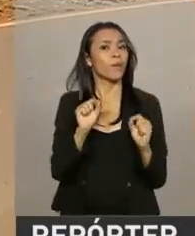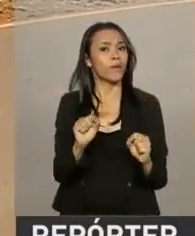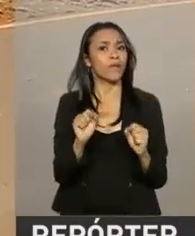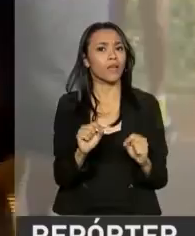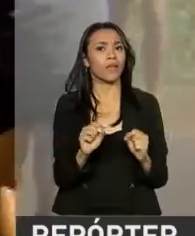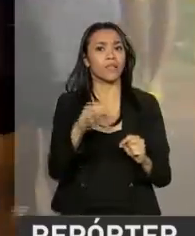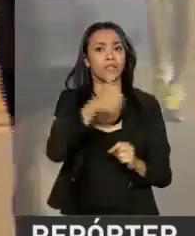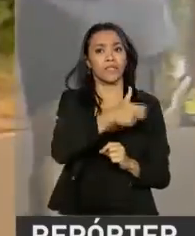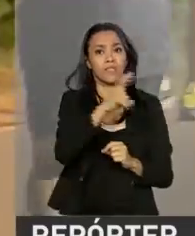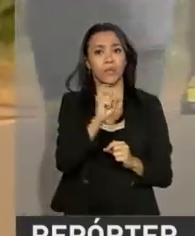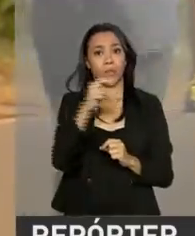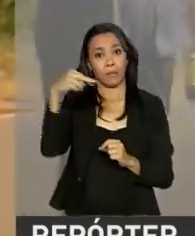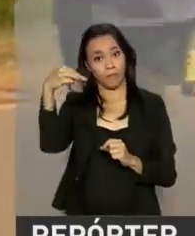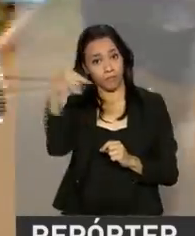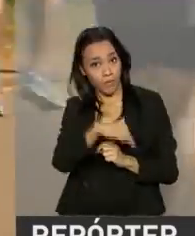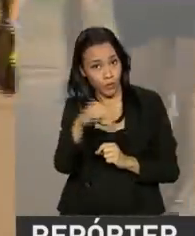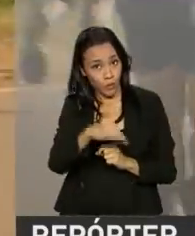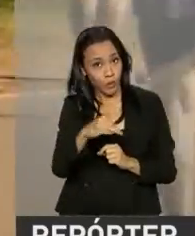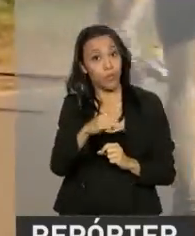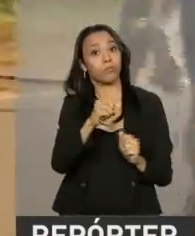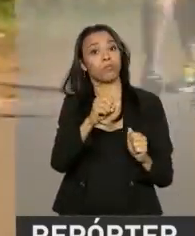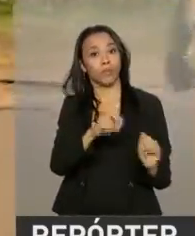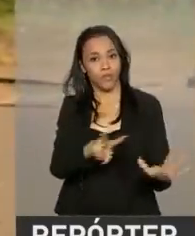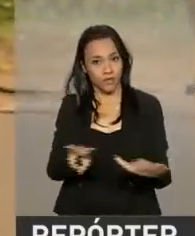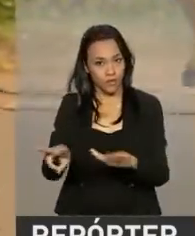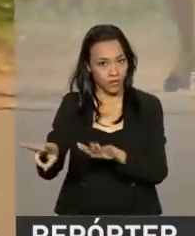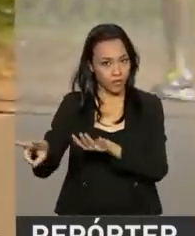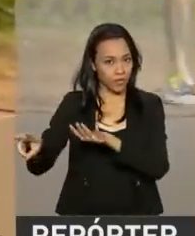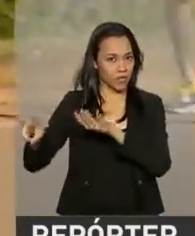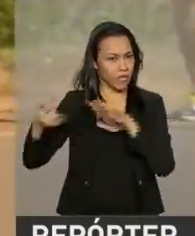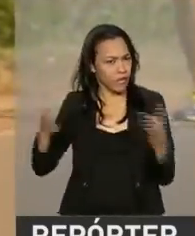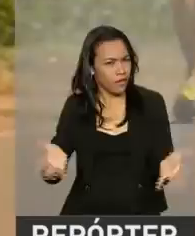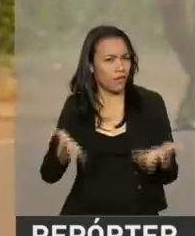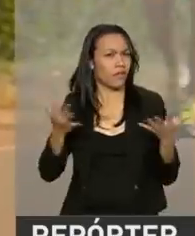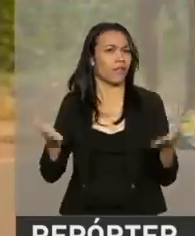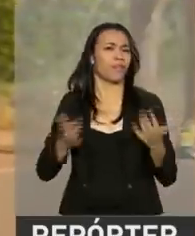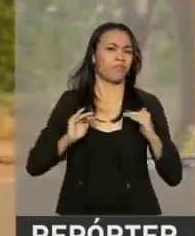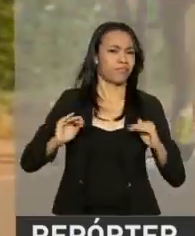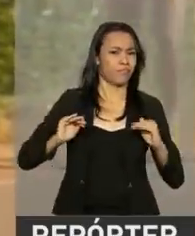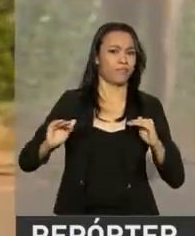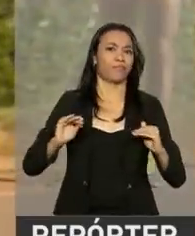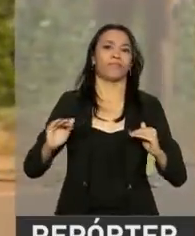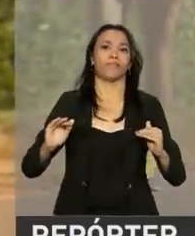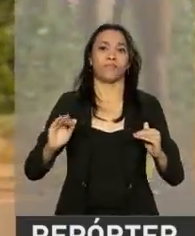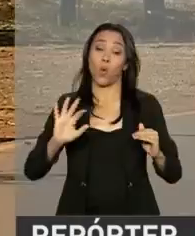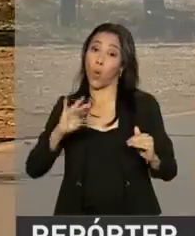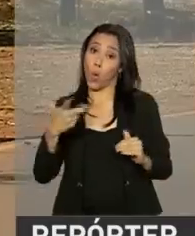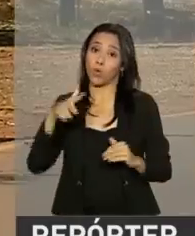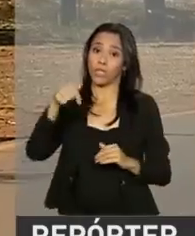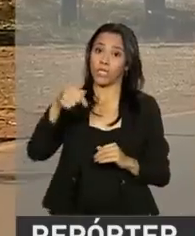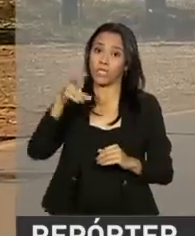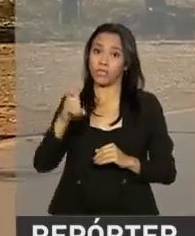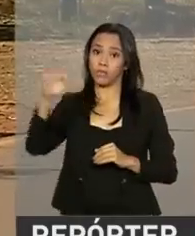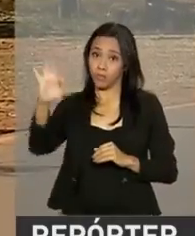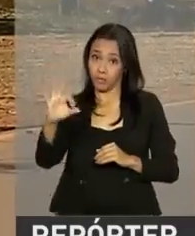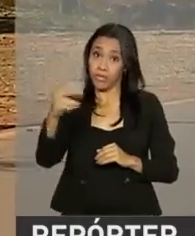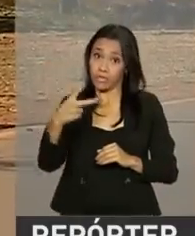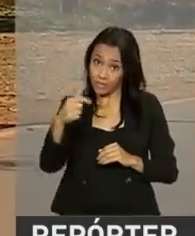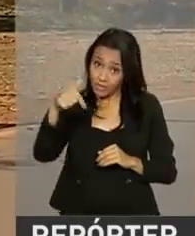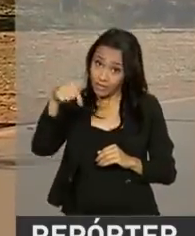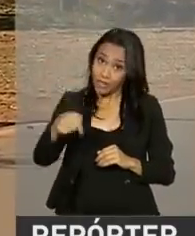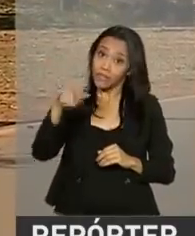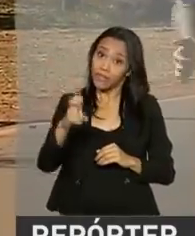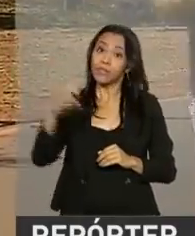150 minutos semanais de intensidade leve ou moderada ou de pelo menos 75 minutos